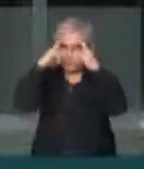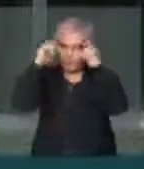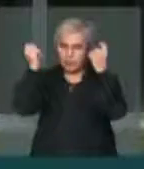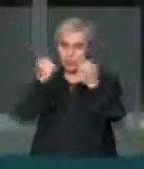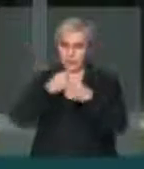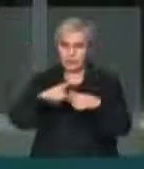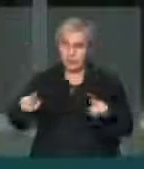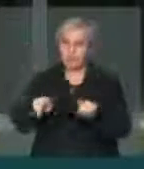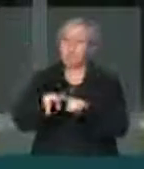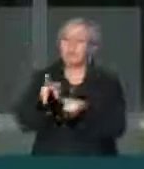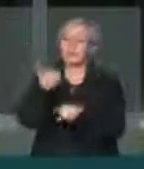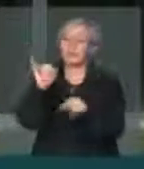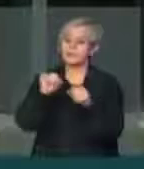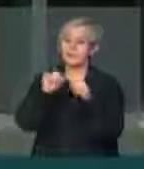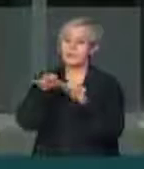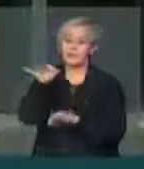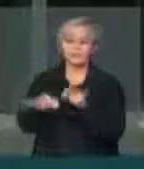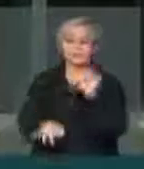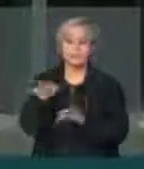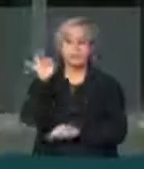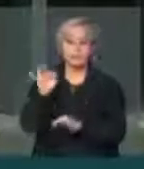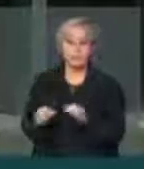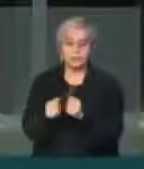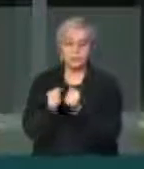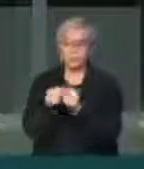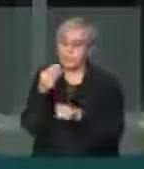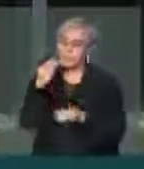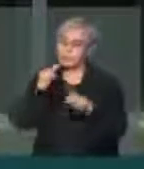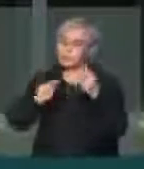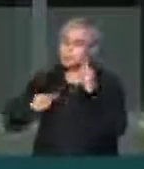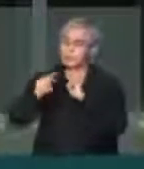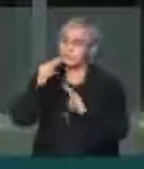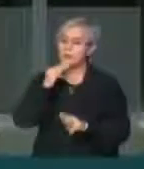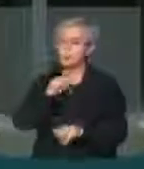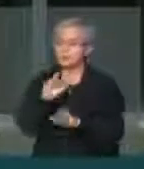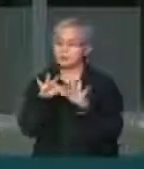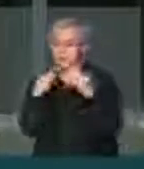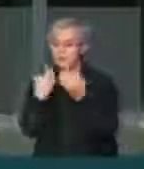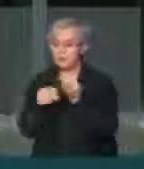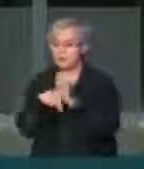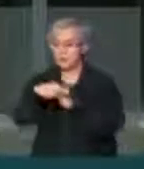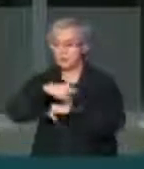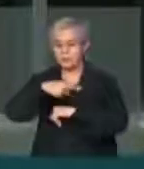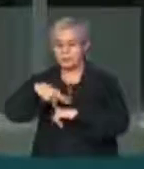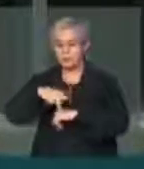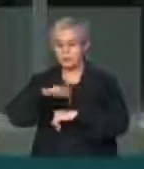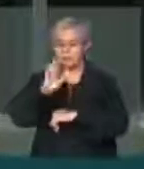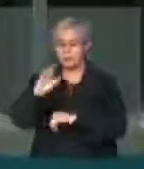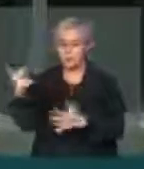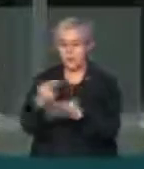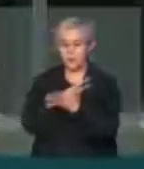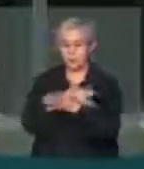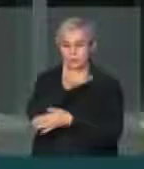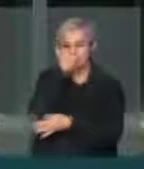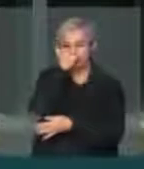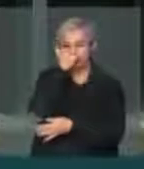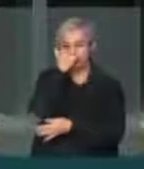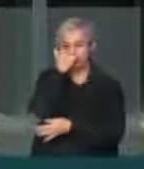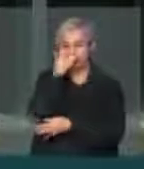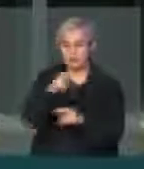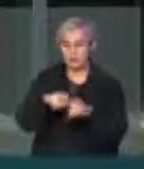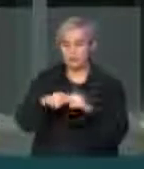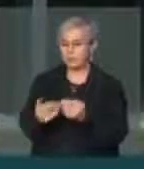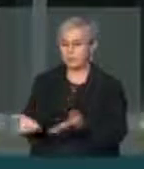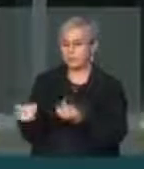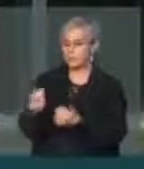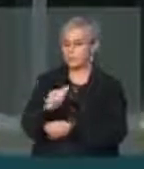nós vamos fazer justiça com milhares de famílias desse país que foram vítimas de menores de 16 a 17 anos e que não podem